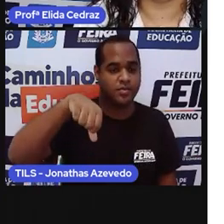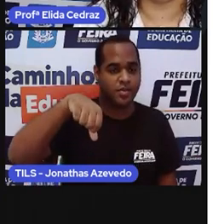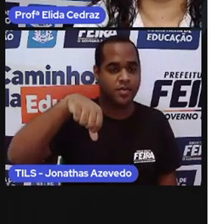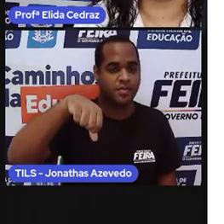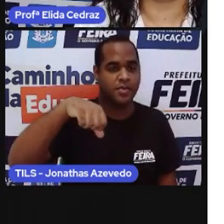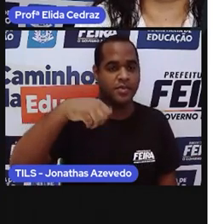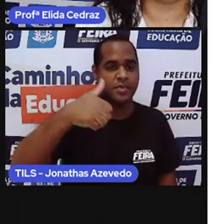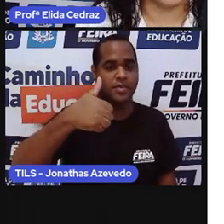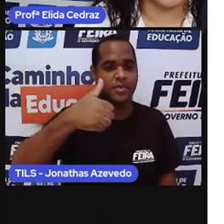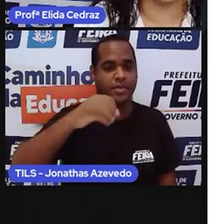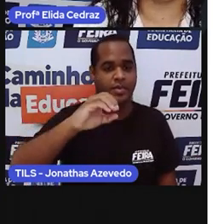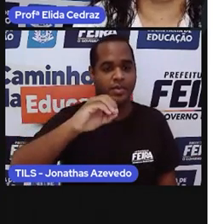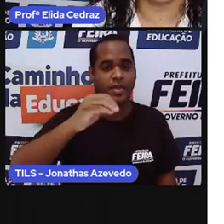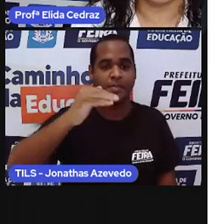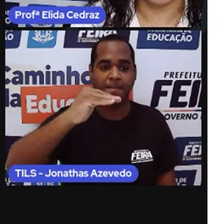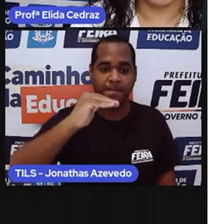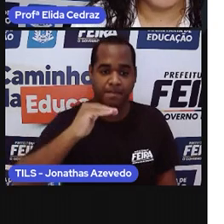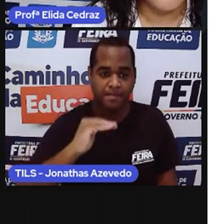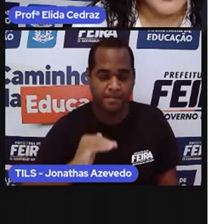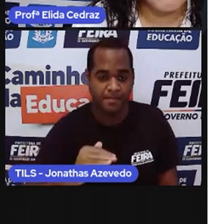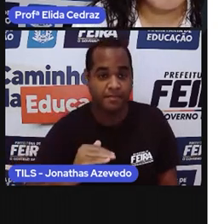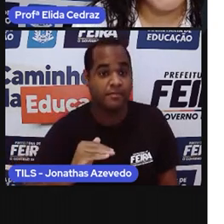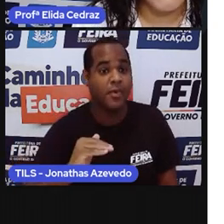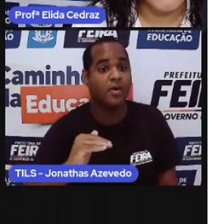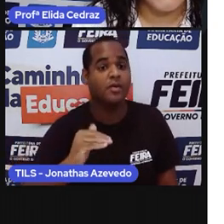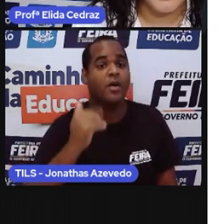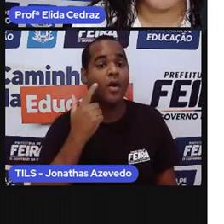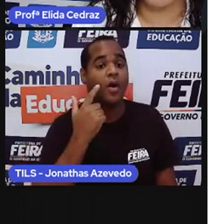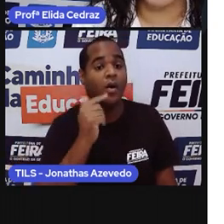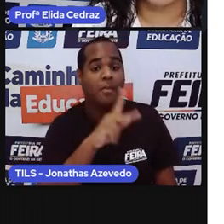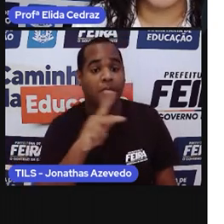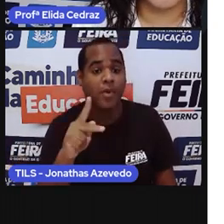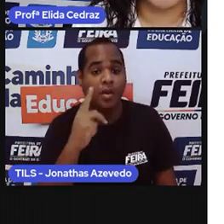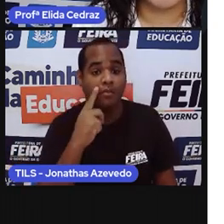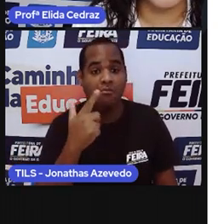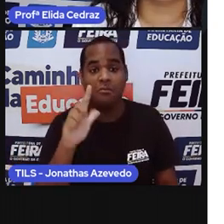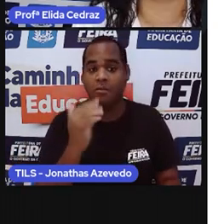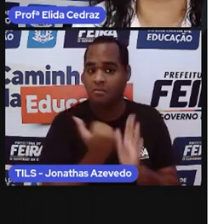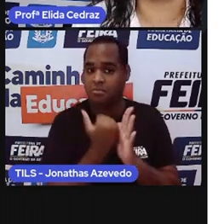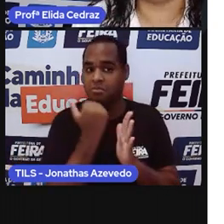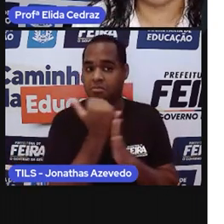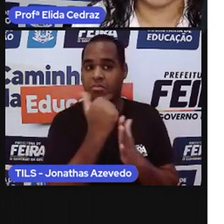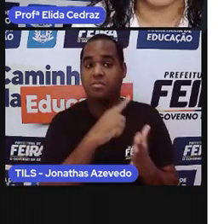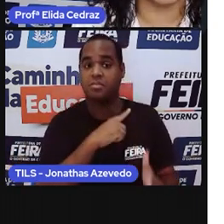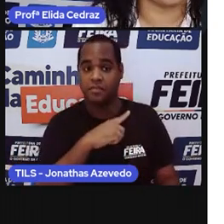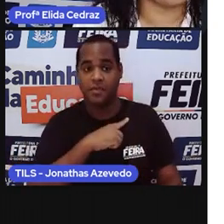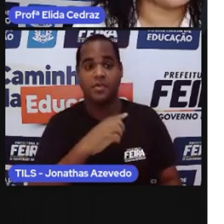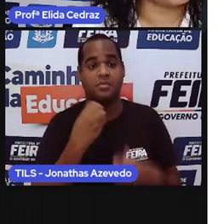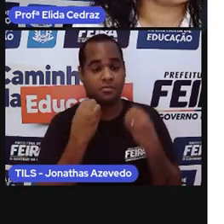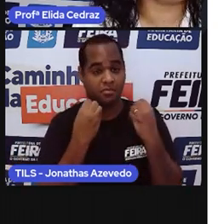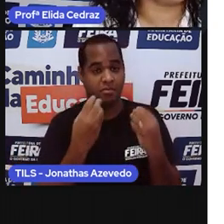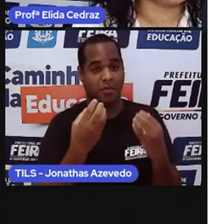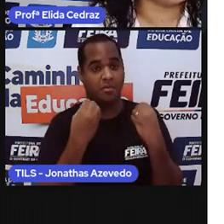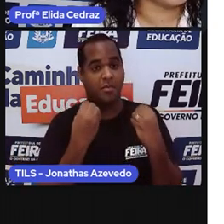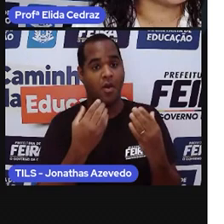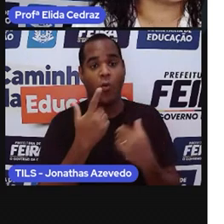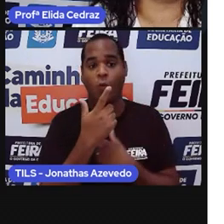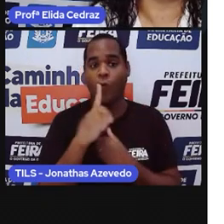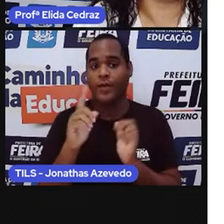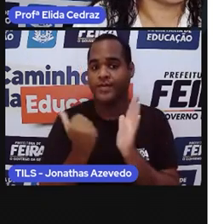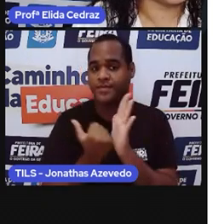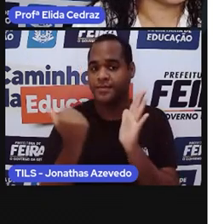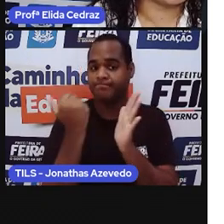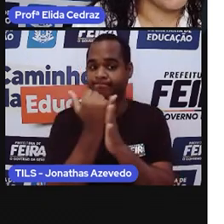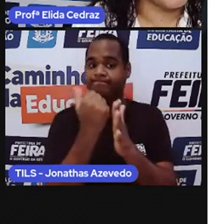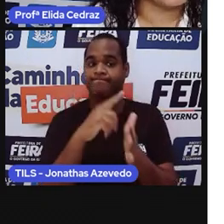oito, nove, dez. Olha, Pró, aumentou um verso. Foi, aumentou um